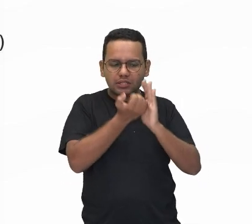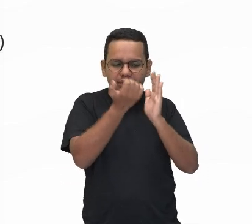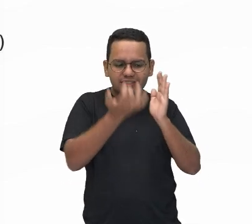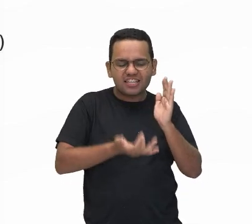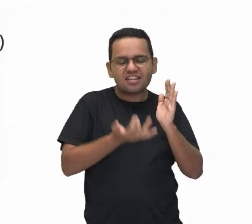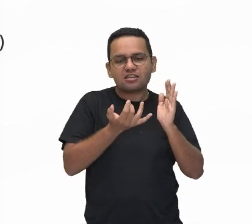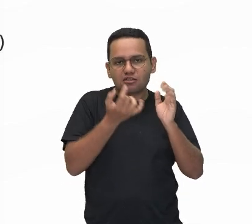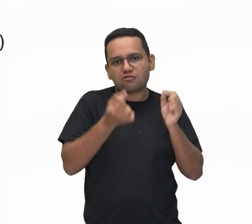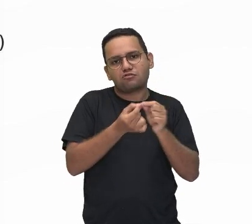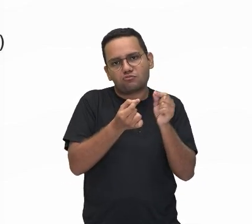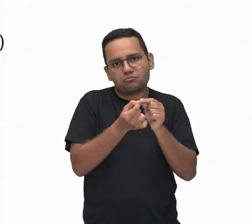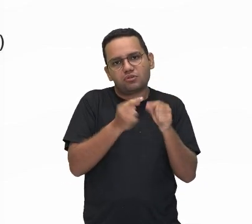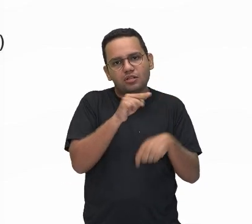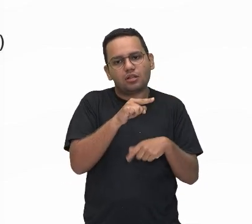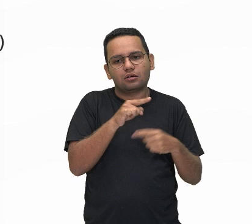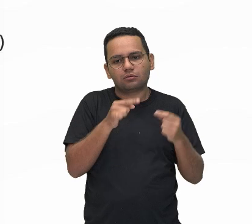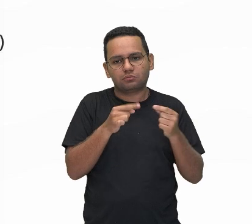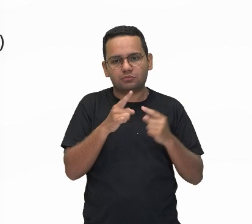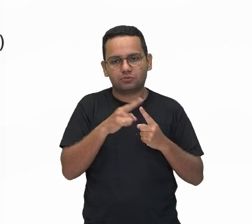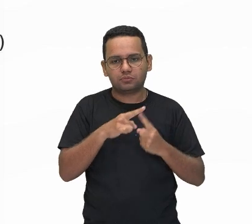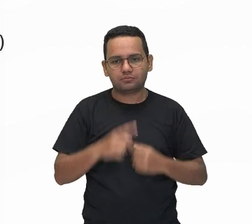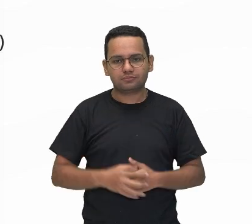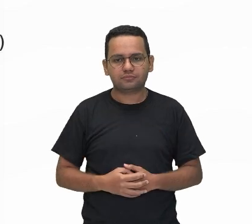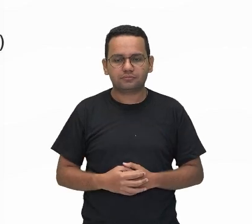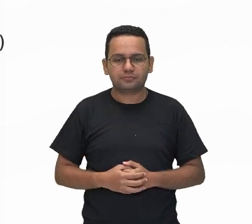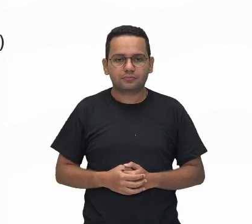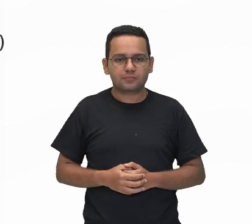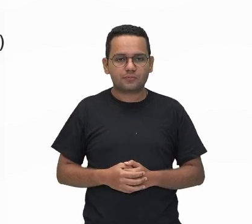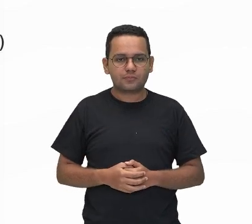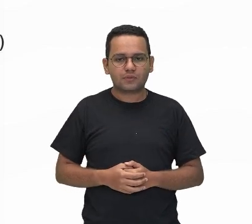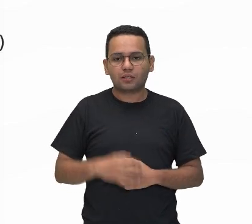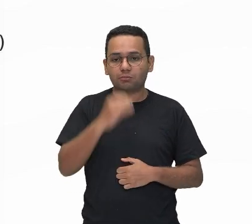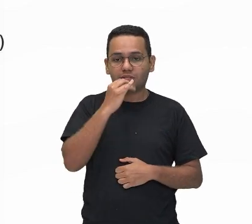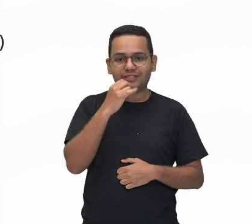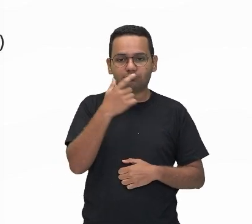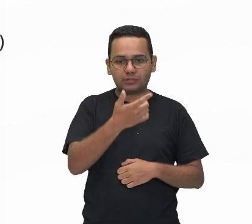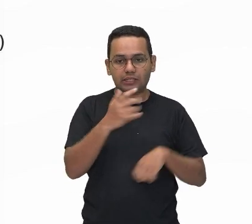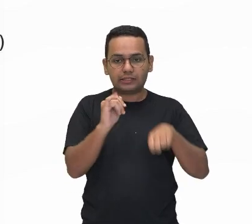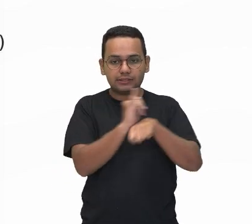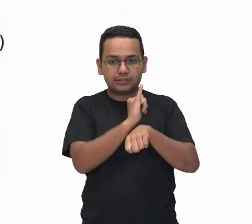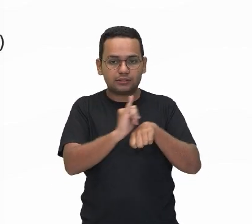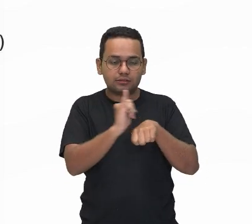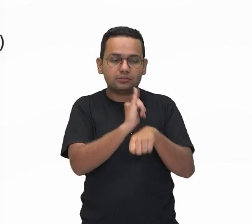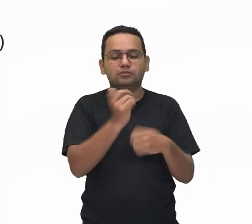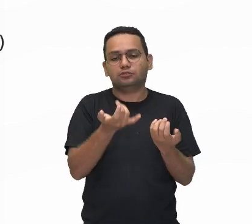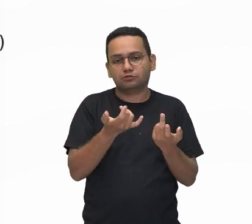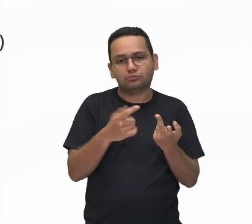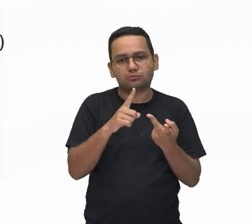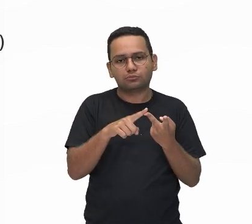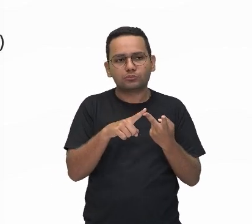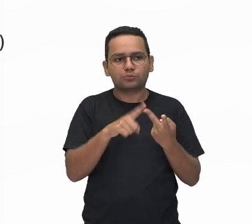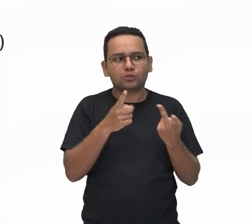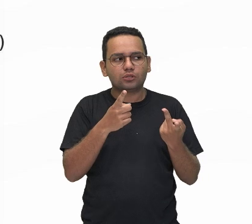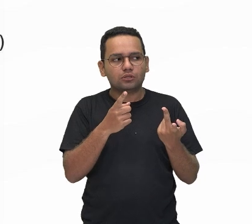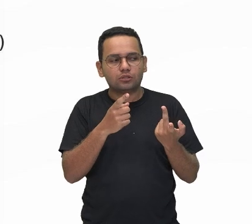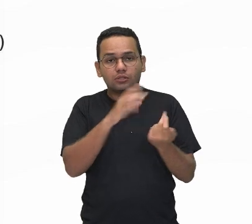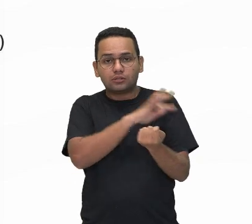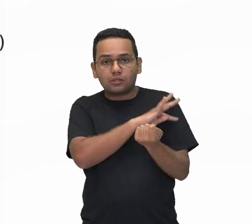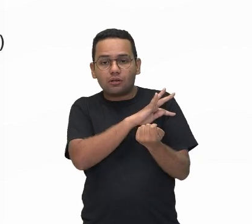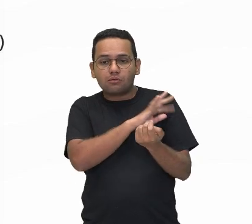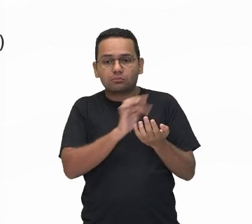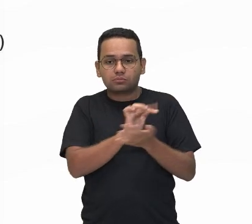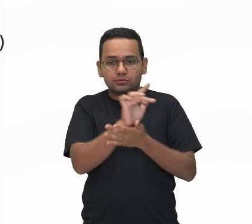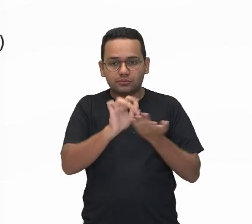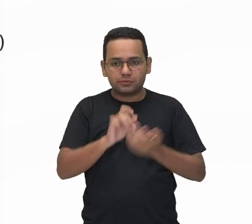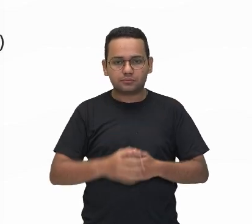o que de fato são lutas. A existência, por exemplo, de técnicas, de táticas, de estratégias para vencer o oponente. E